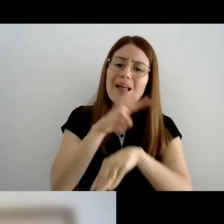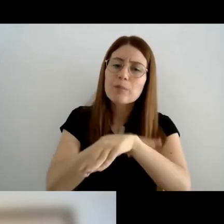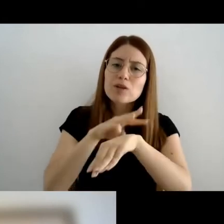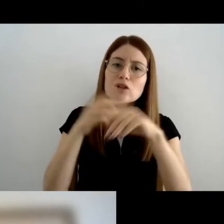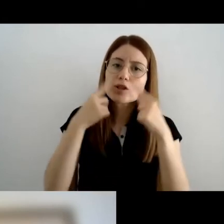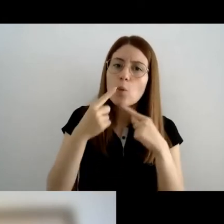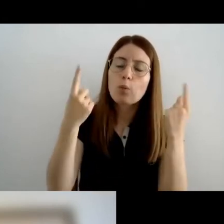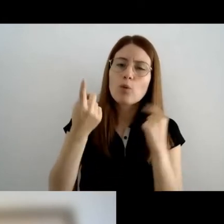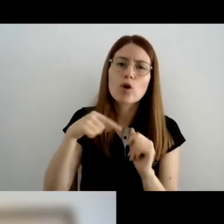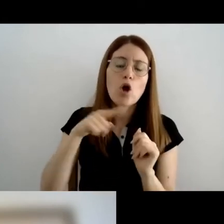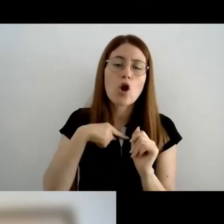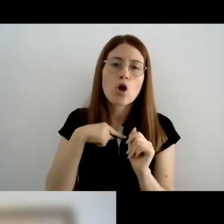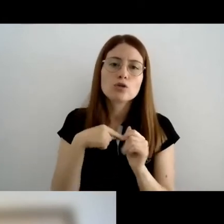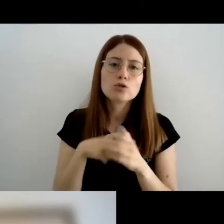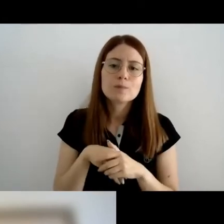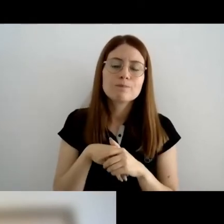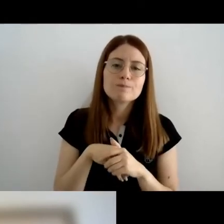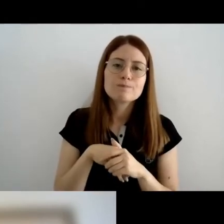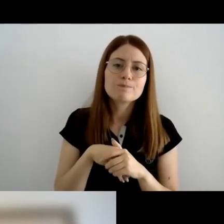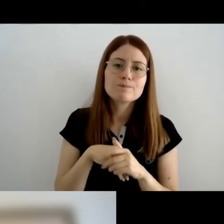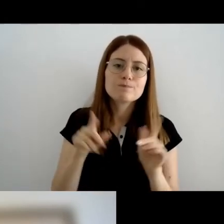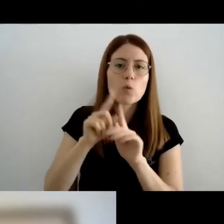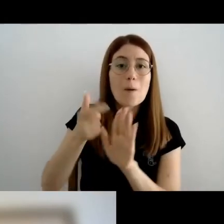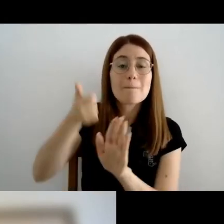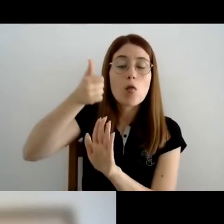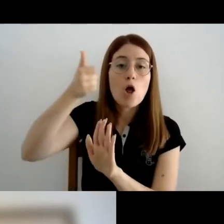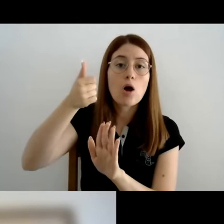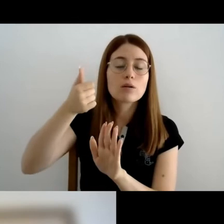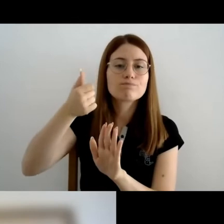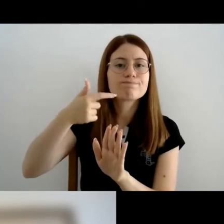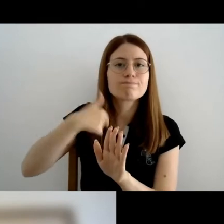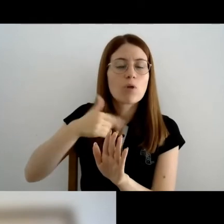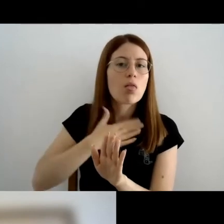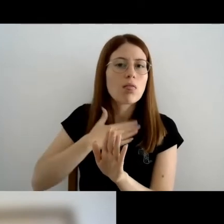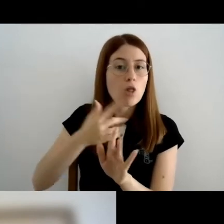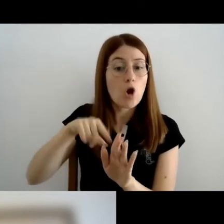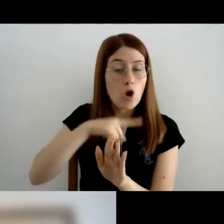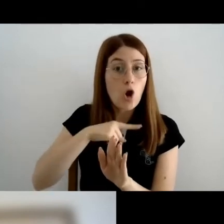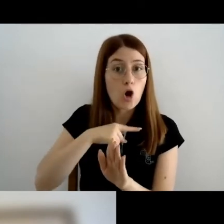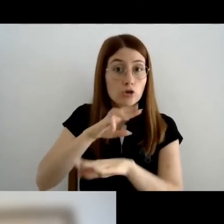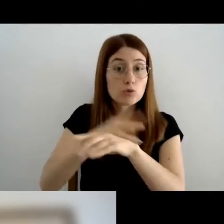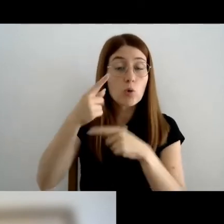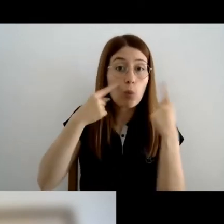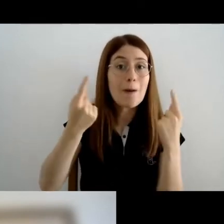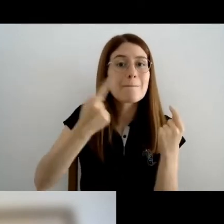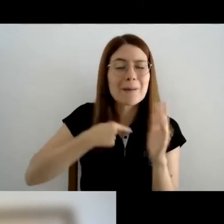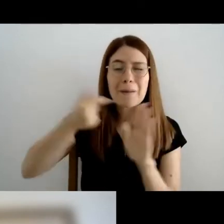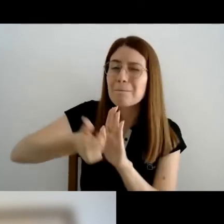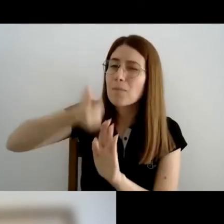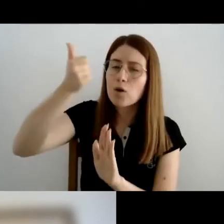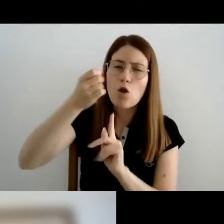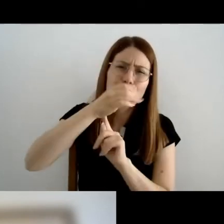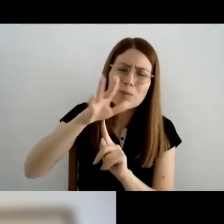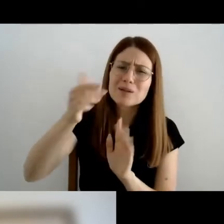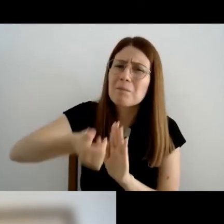pública não merecemos o melhor é uma mensagem que eu não quero passar. Portanto, nós na administração pública merecemos ter a melhor formação, as melhores